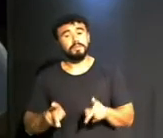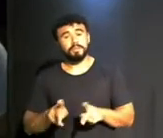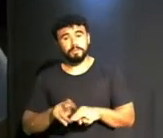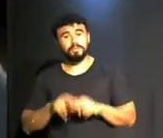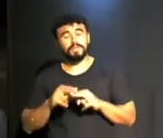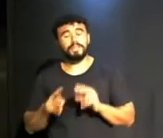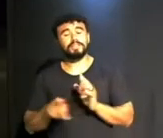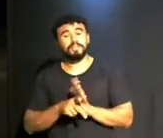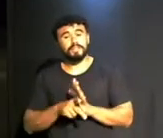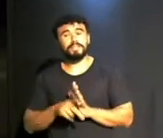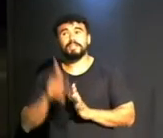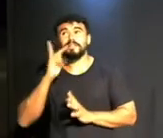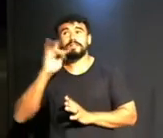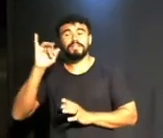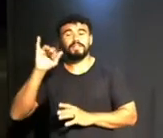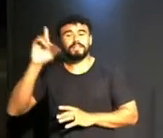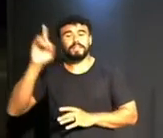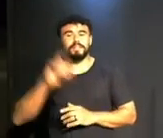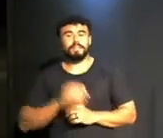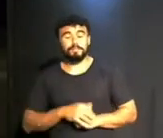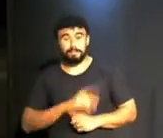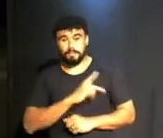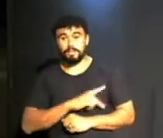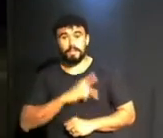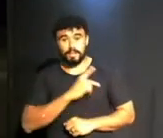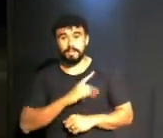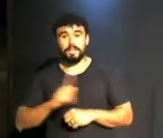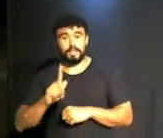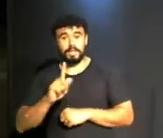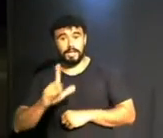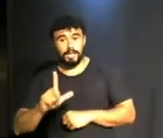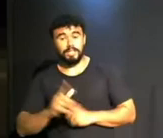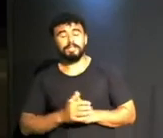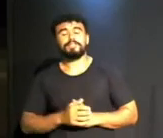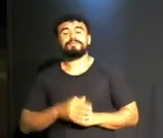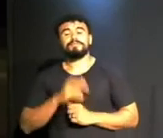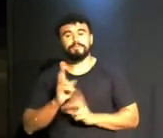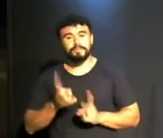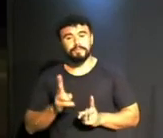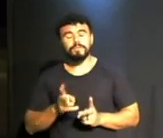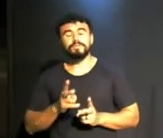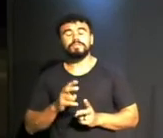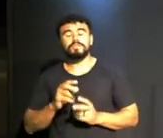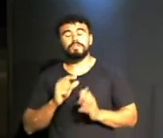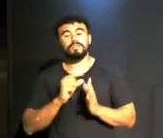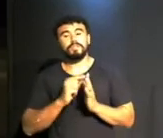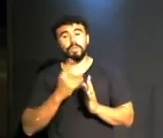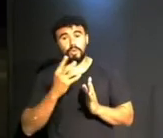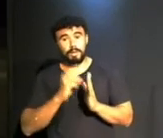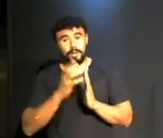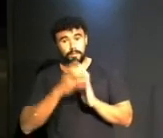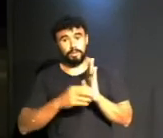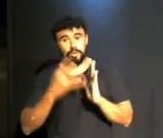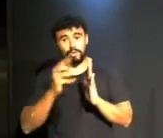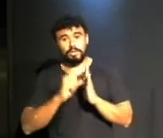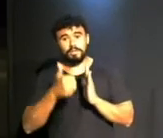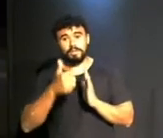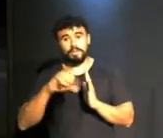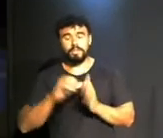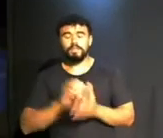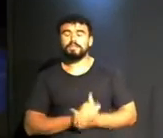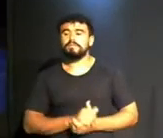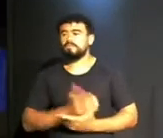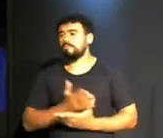Celestial o apóstolo quando escreve aos Gálatas no Capítulo 4 Versículo de número 19 o texto nos diz meus